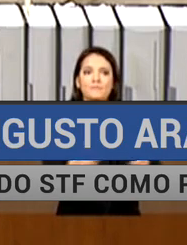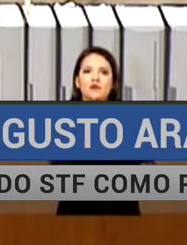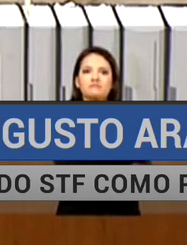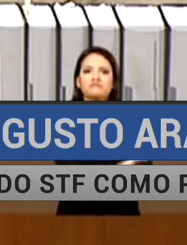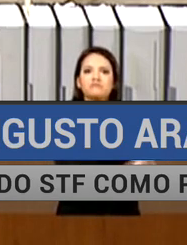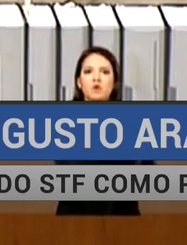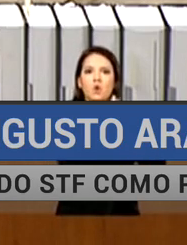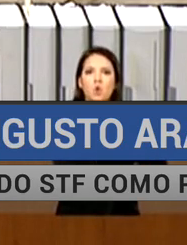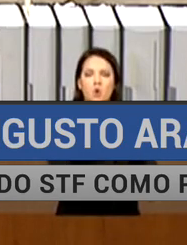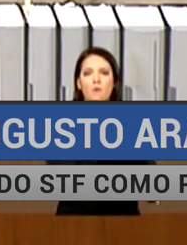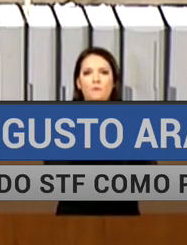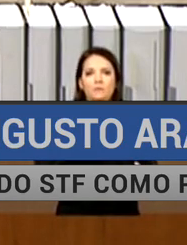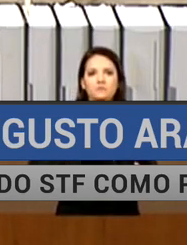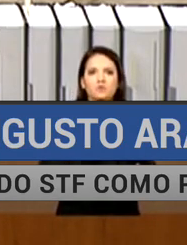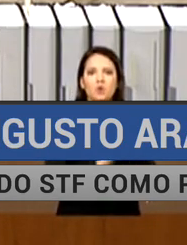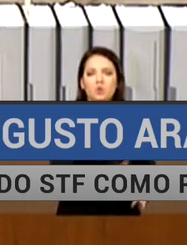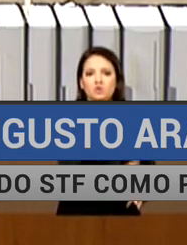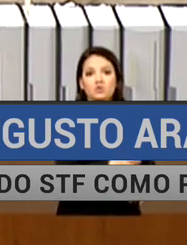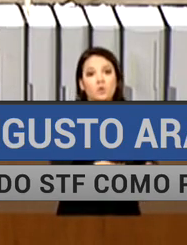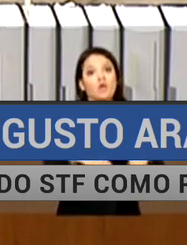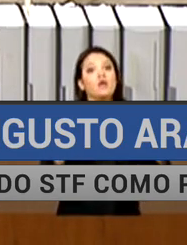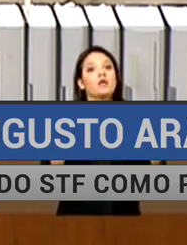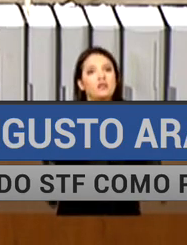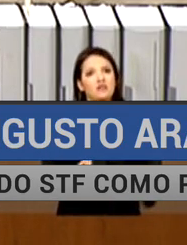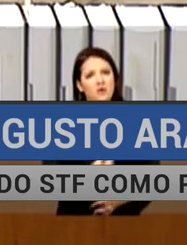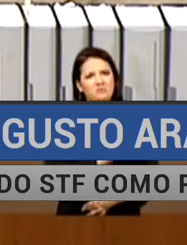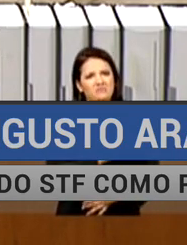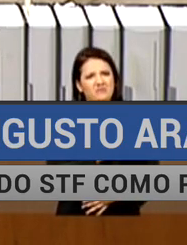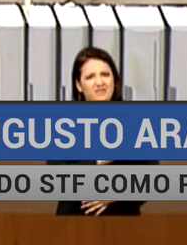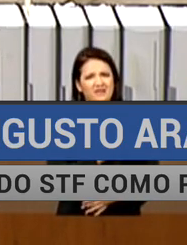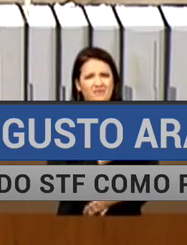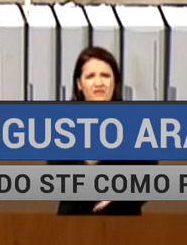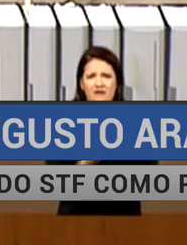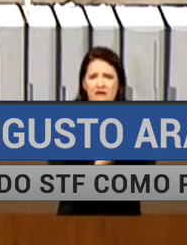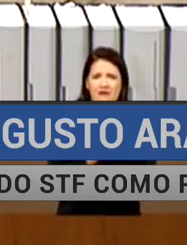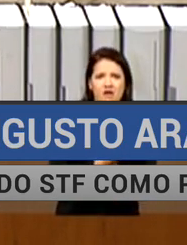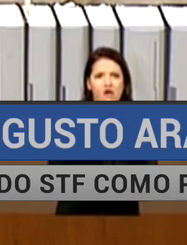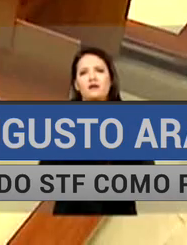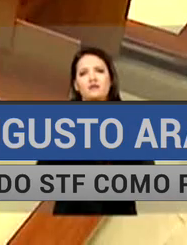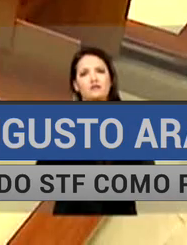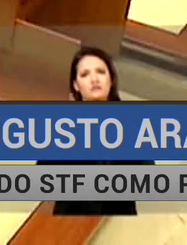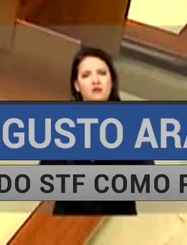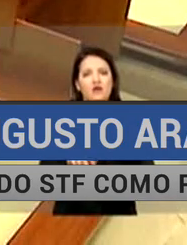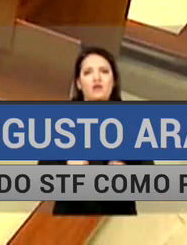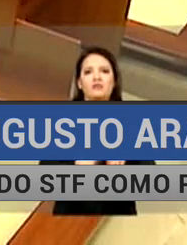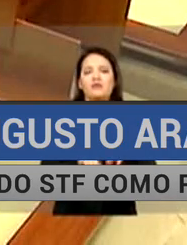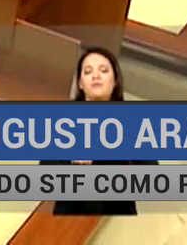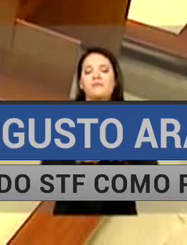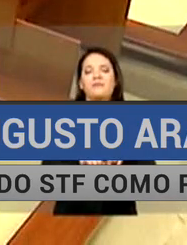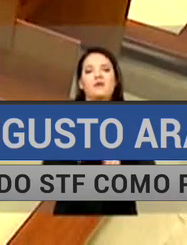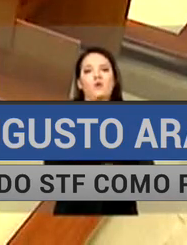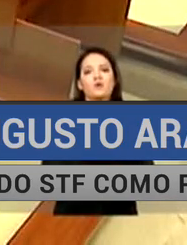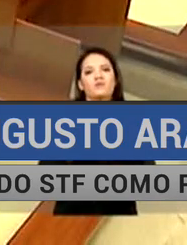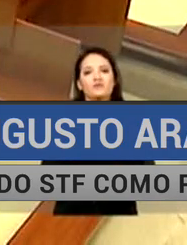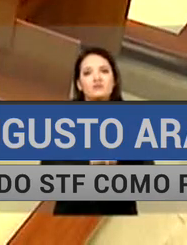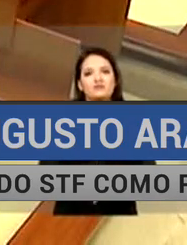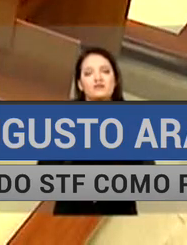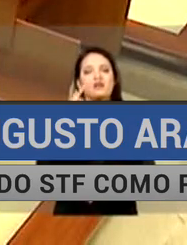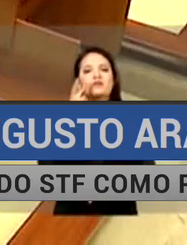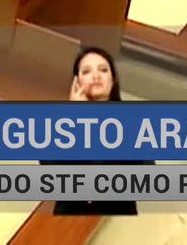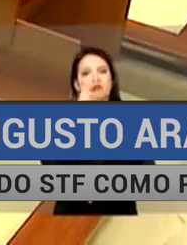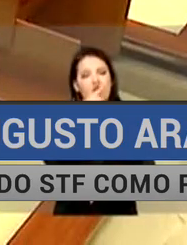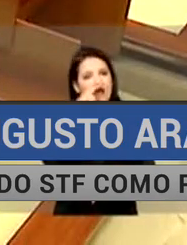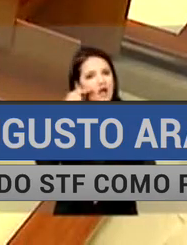condutas individuais desviantes não tem não terão codam o condão de macular a dignidade a grandeza